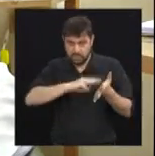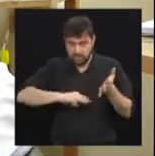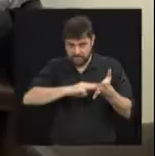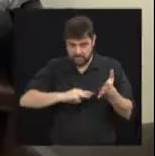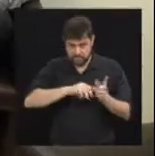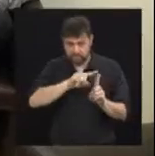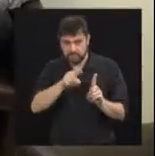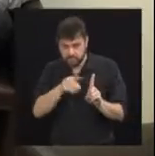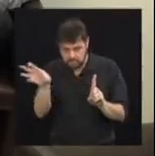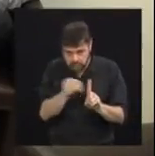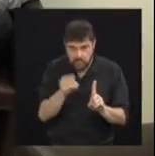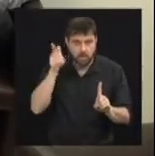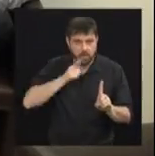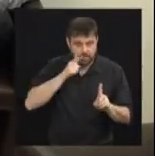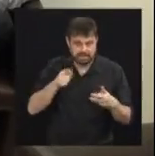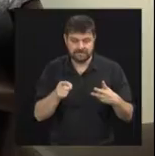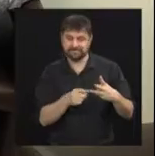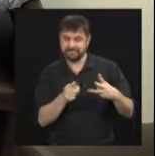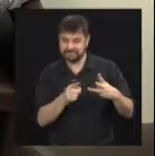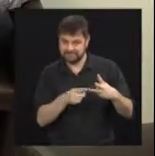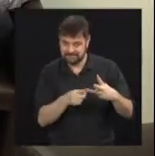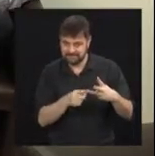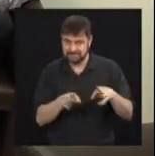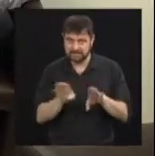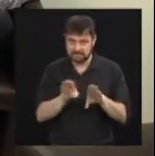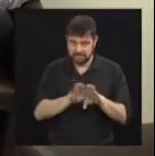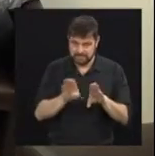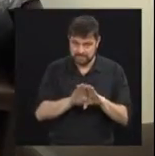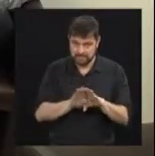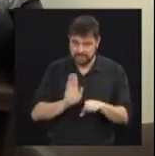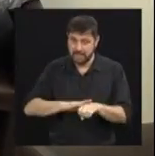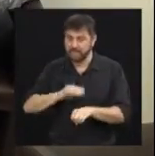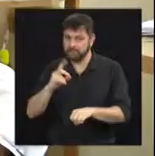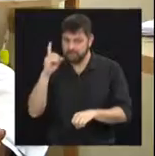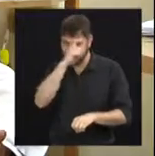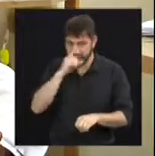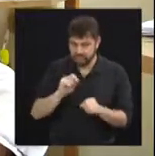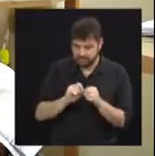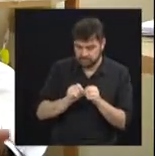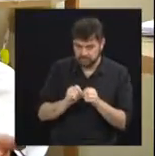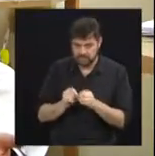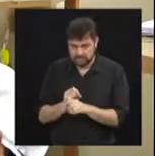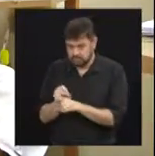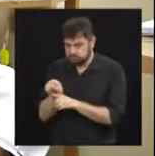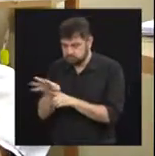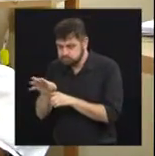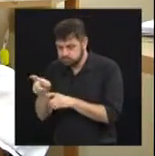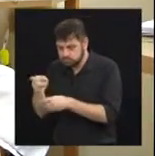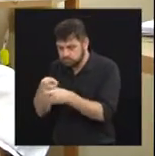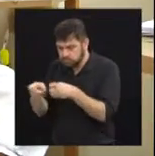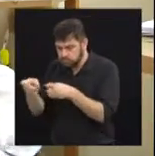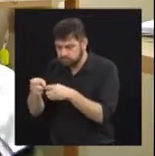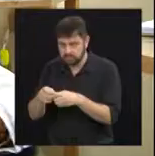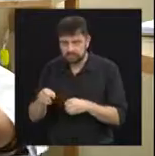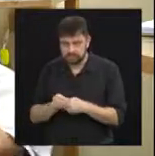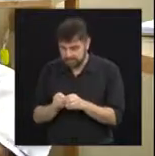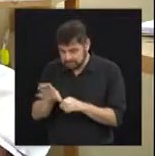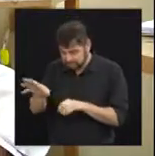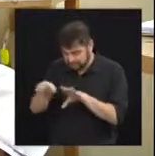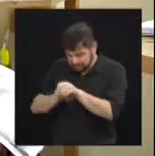humana. O terceiro tipo de tratamento disponível em reprodução humana é a fertilização in vitro ou FIV, que é um tratamento em que